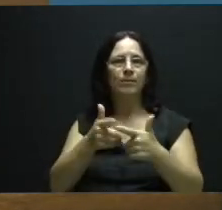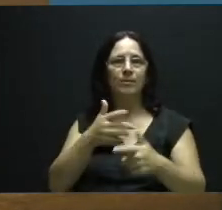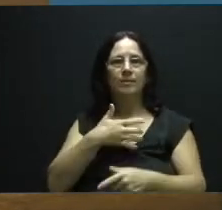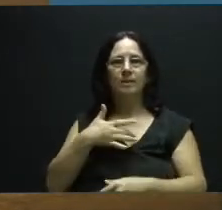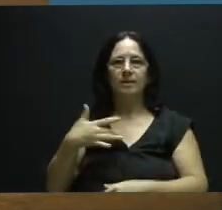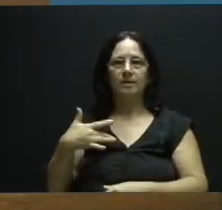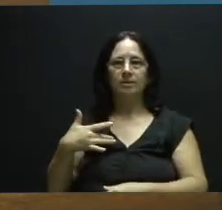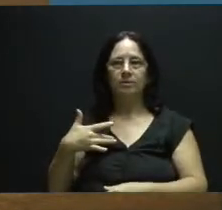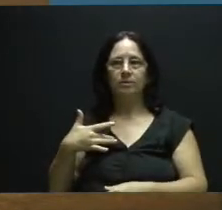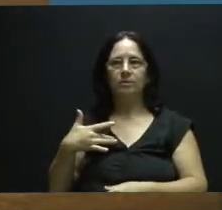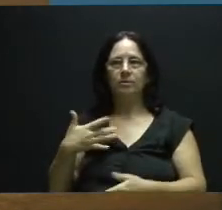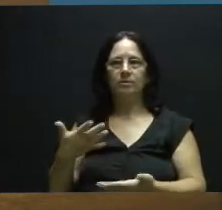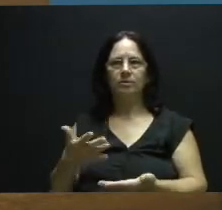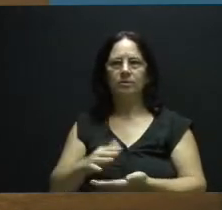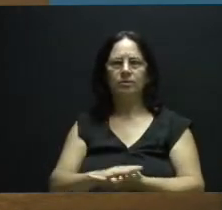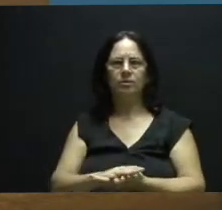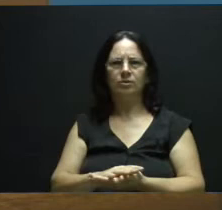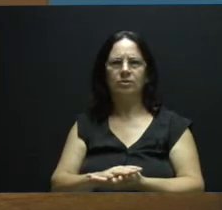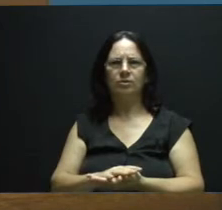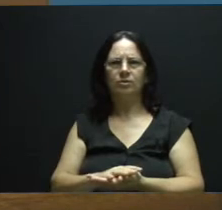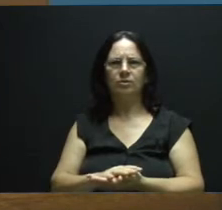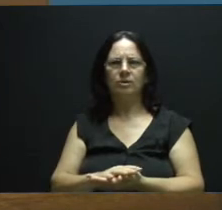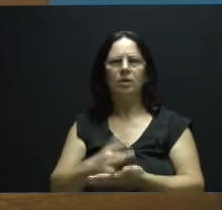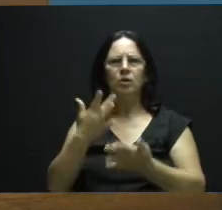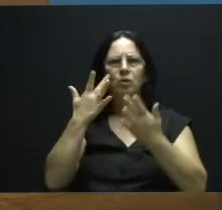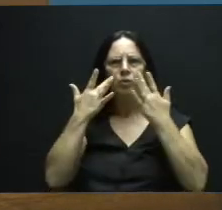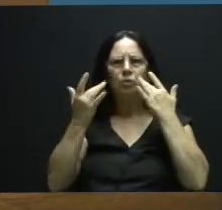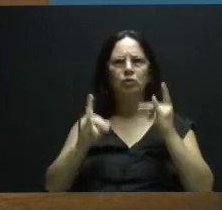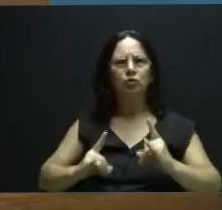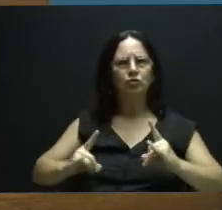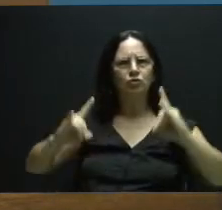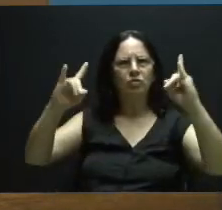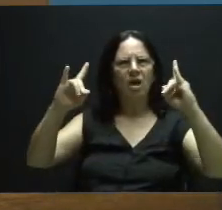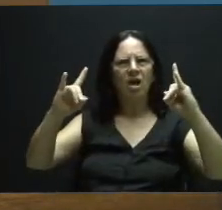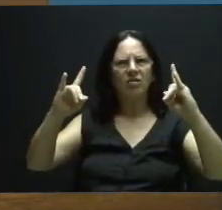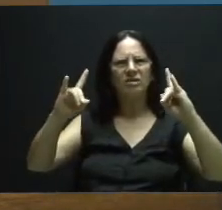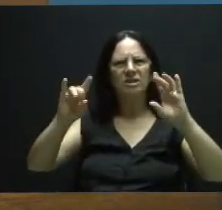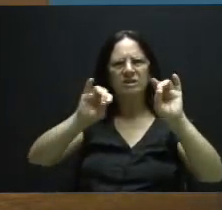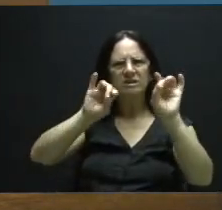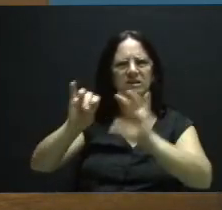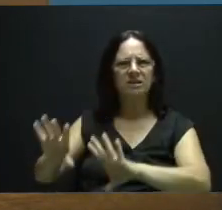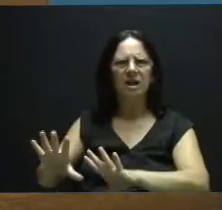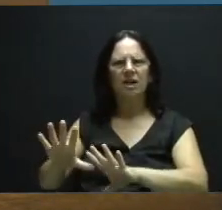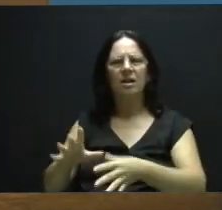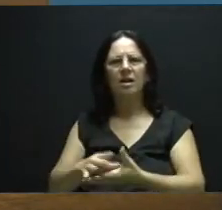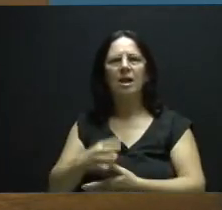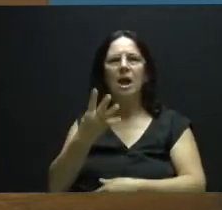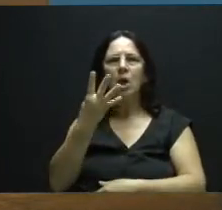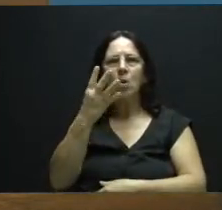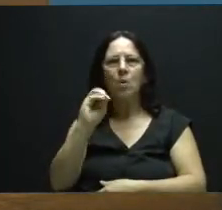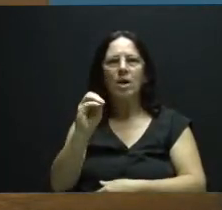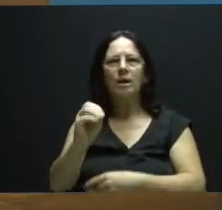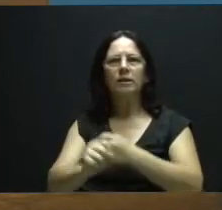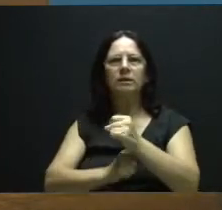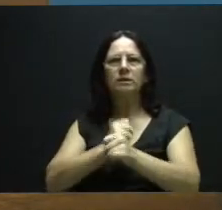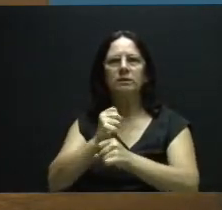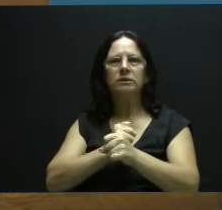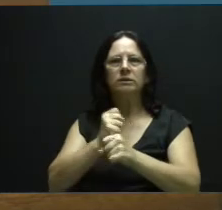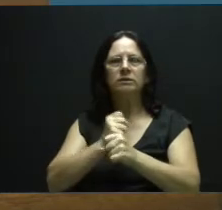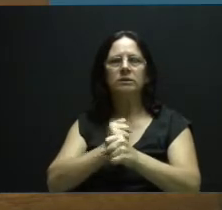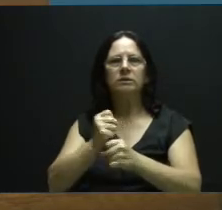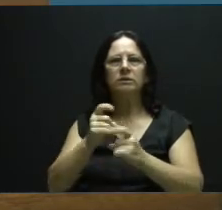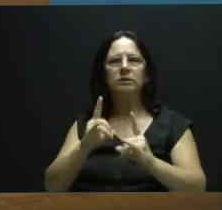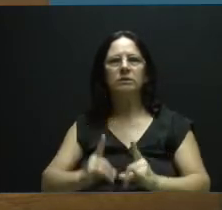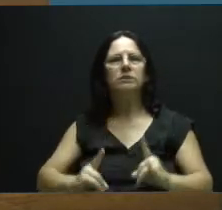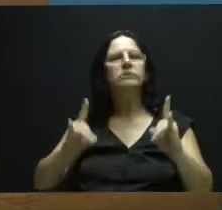calçados complexo hospitalar aquele teatro já estava virando um teatro fantasma 40 anos o em